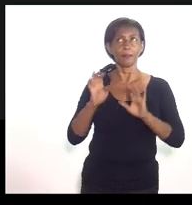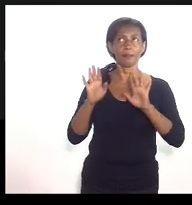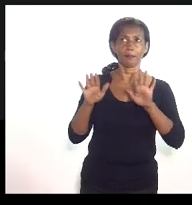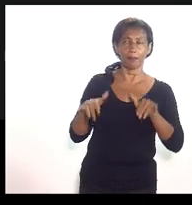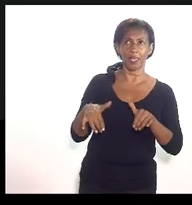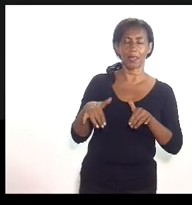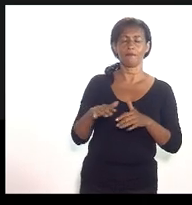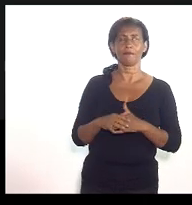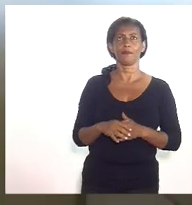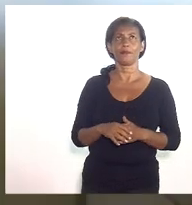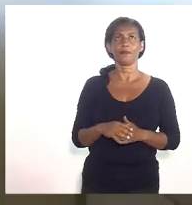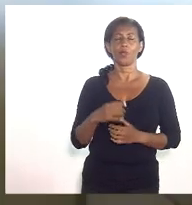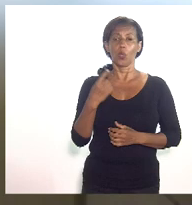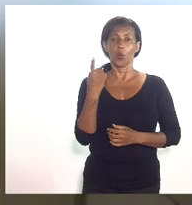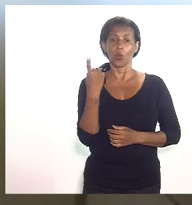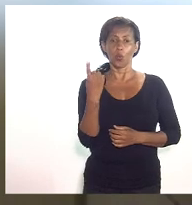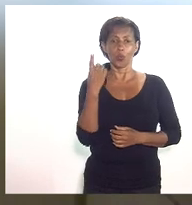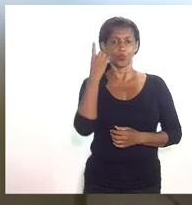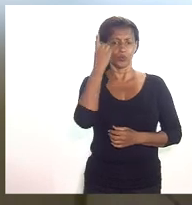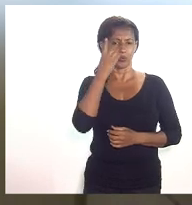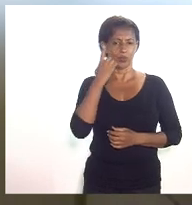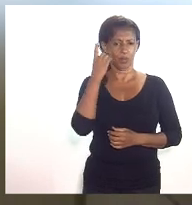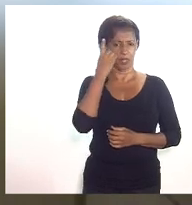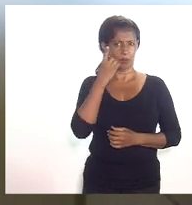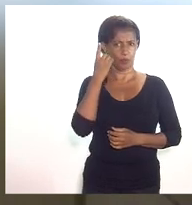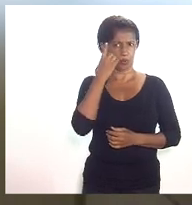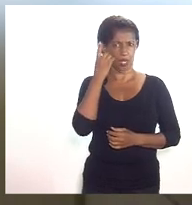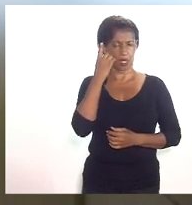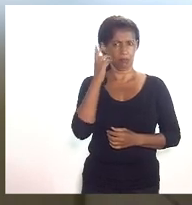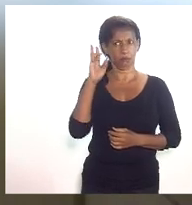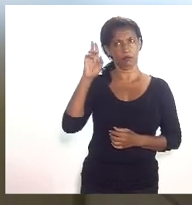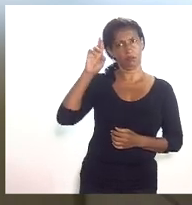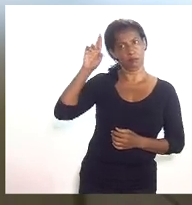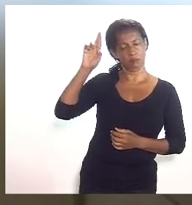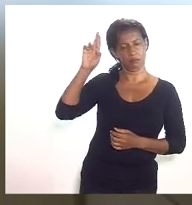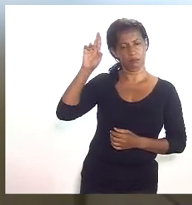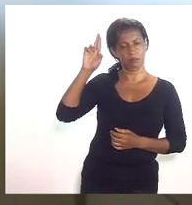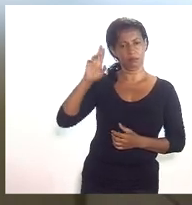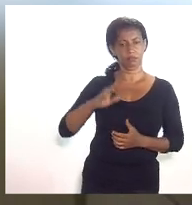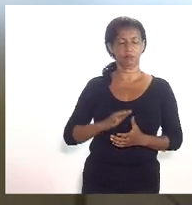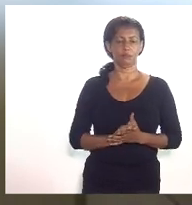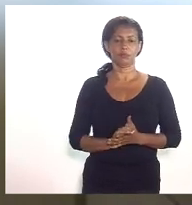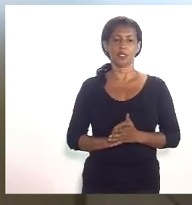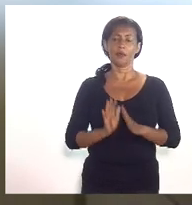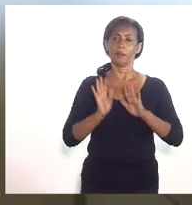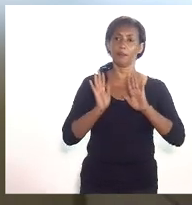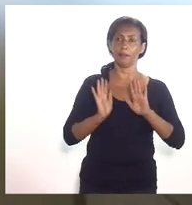um deputado não se licencia, ele é o relator, mas